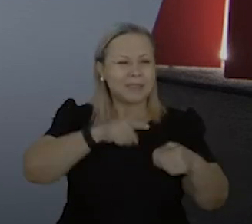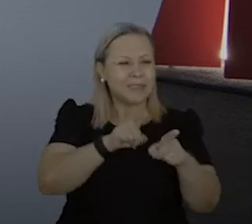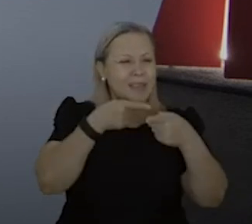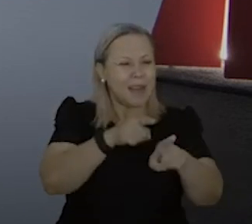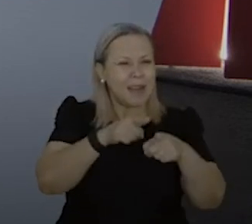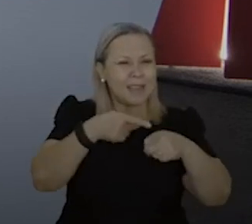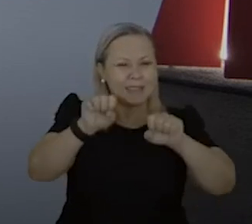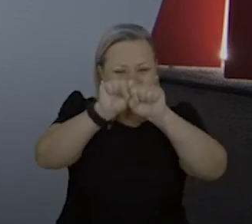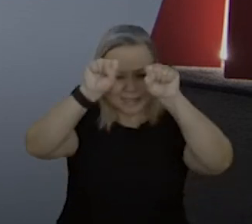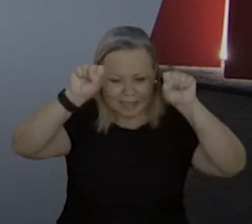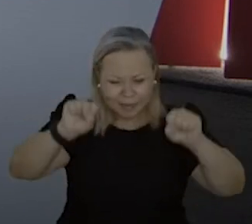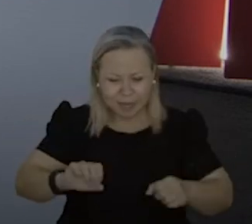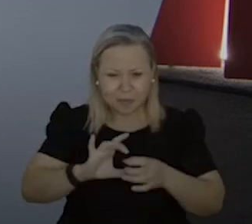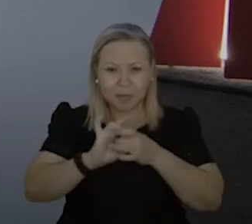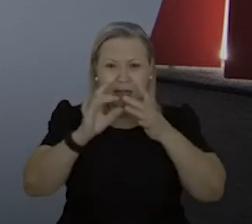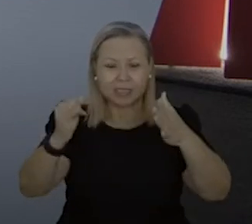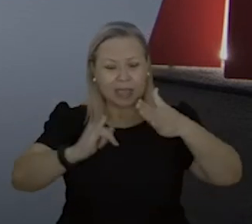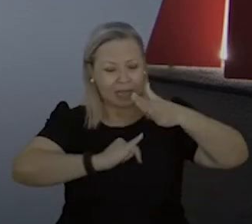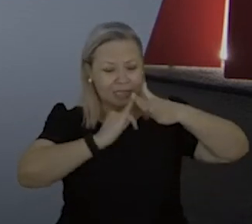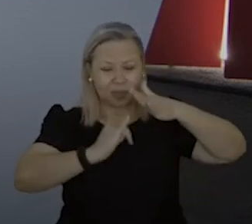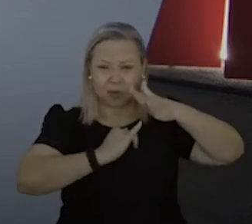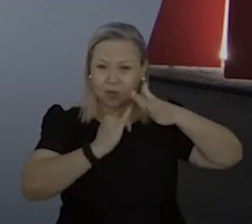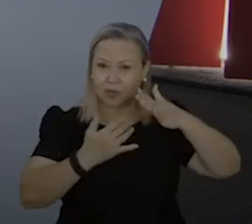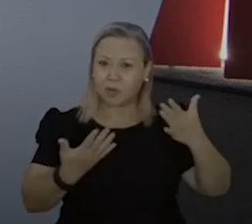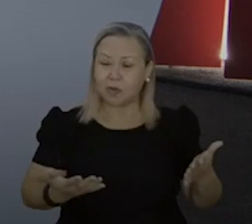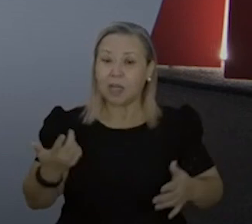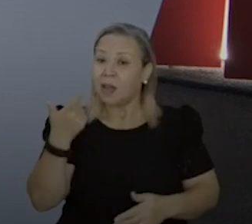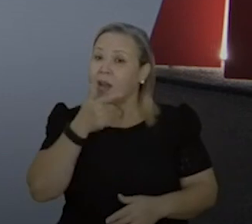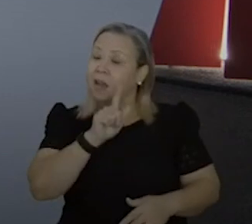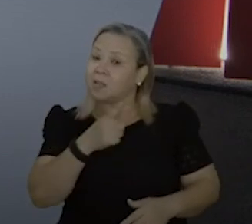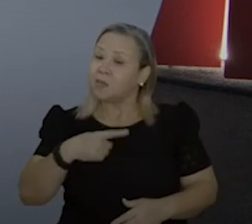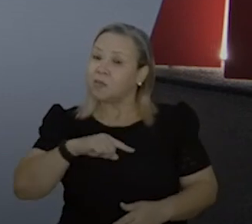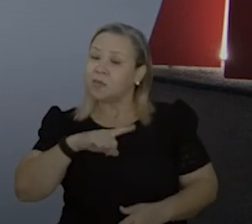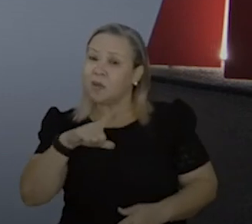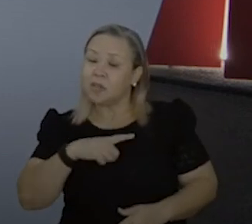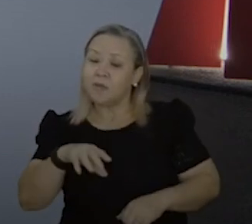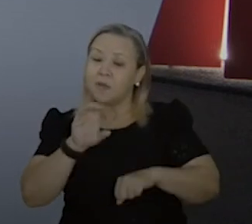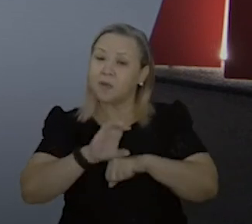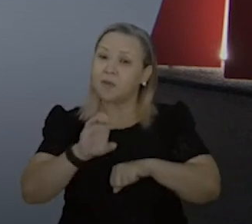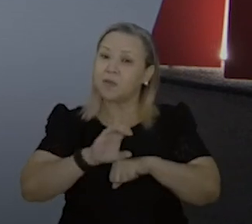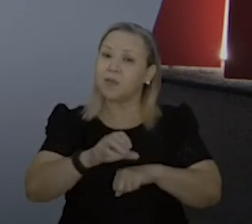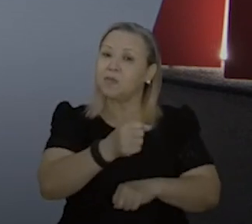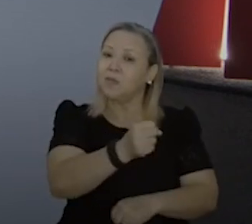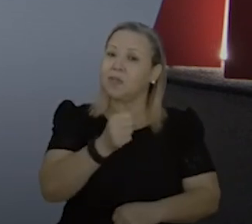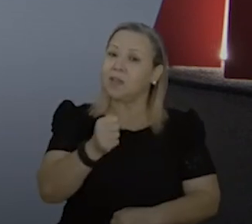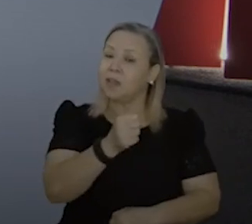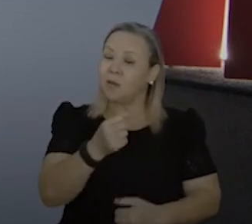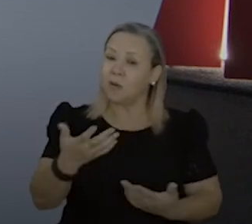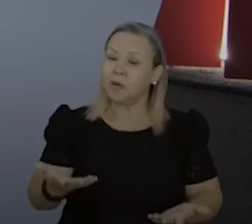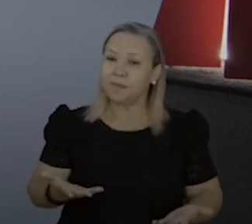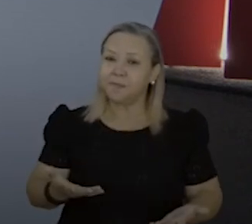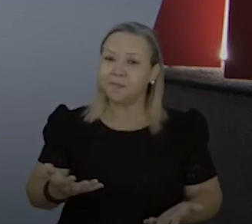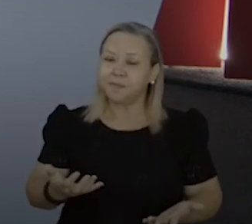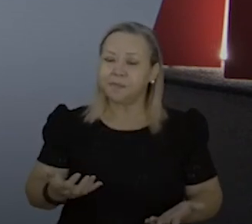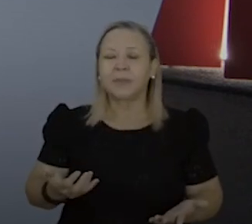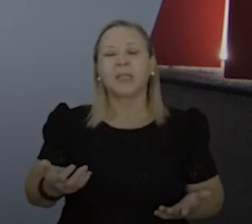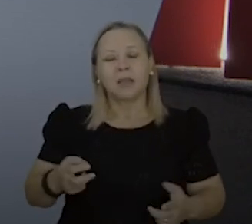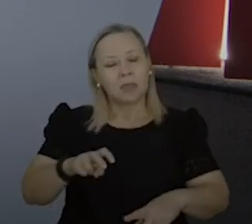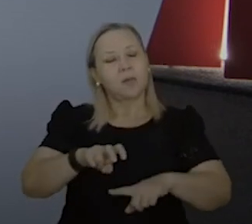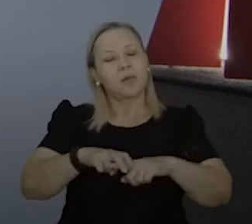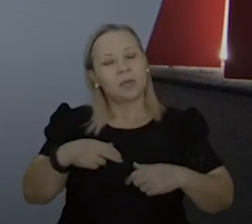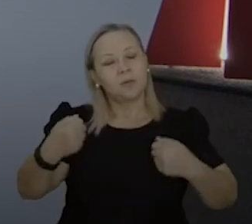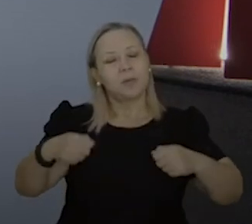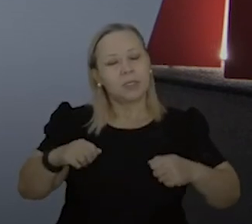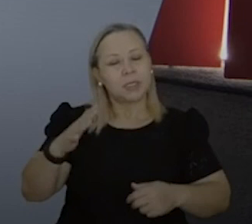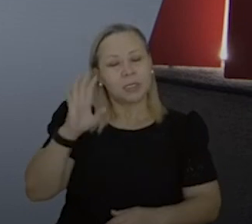à democracia, às instituições, às conquistas que nós tivemos na Constituição de 88, e é importante resolver isso na